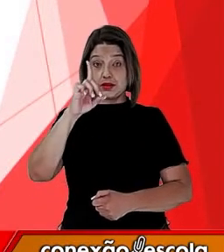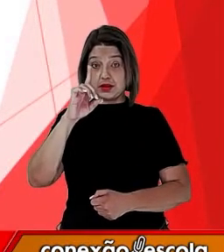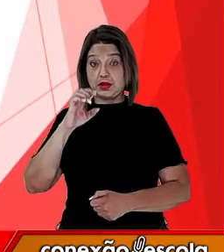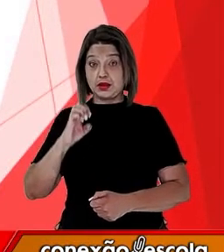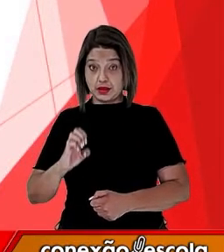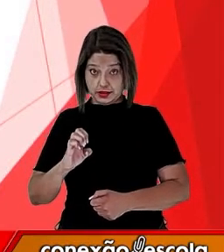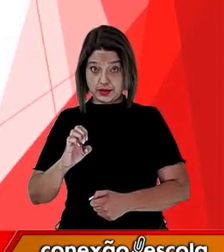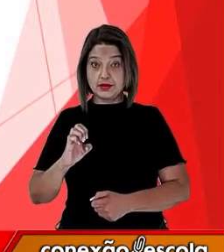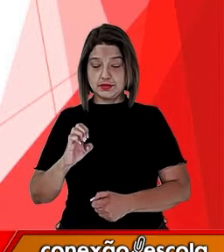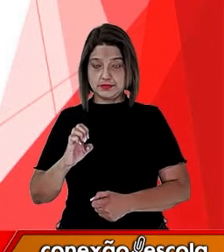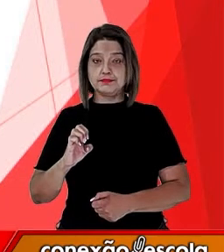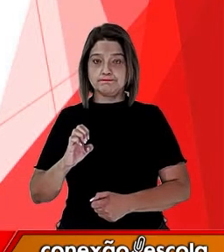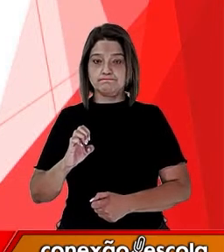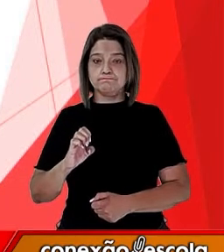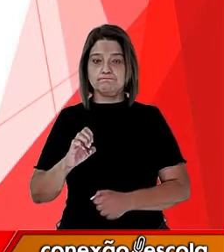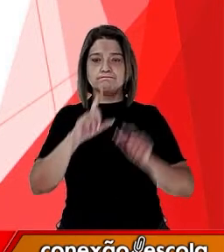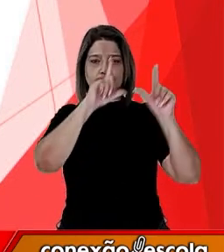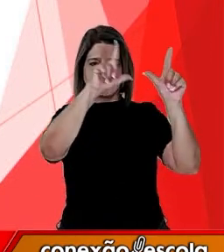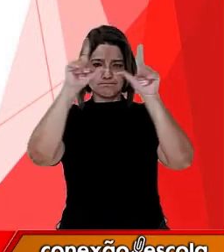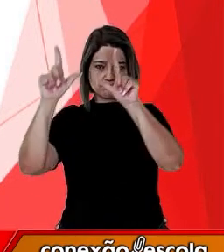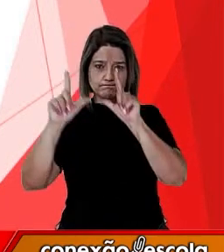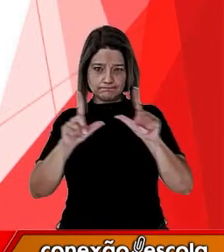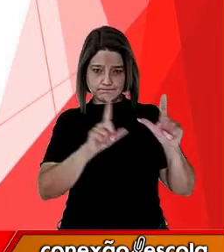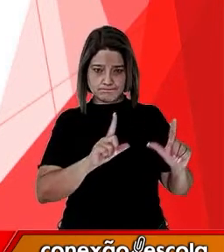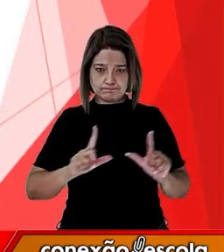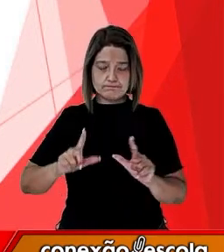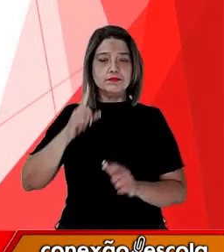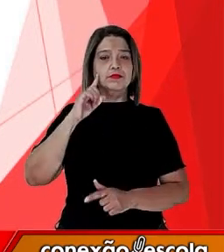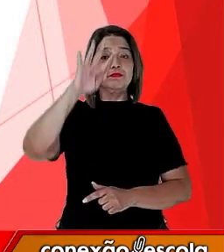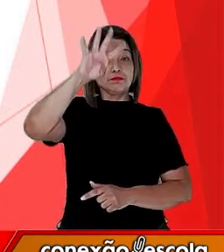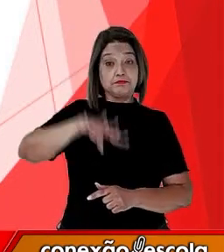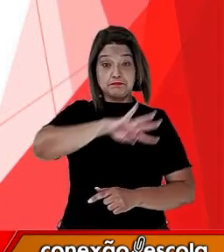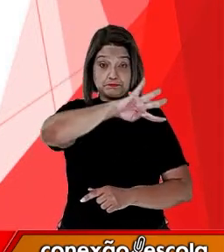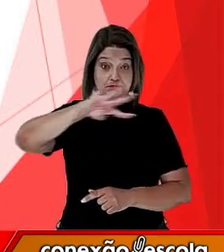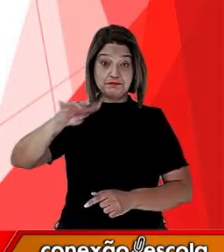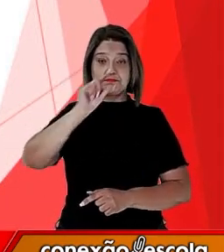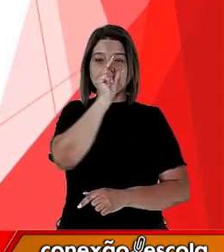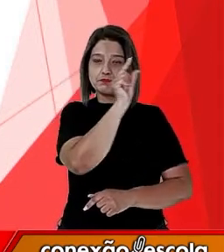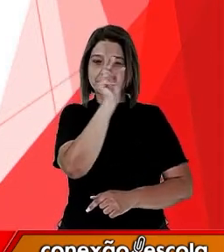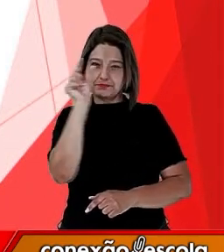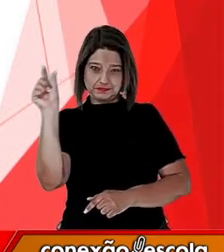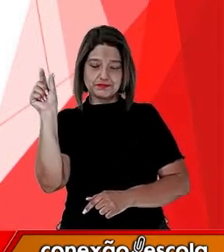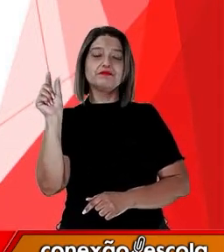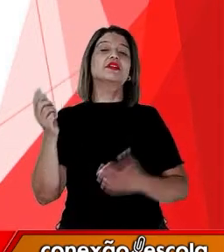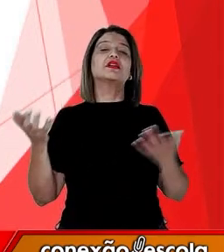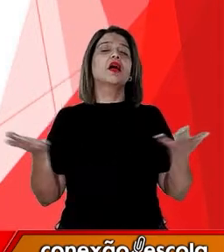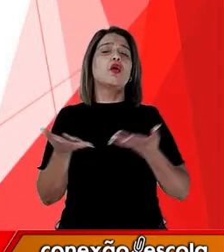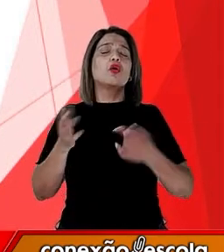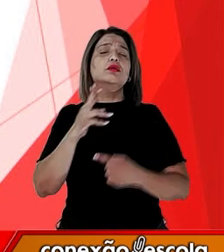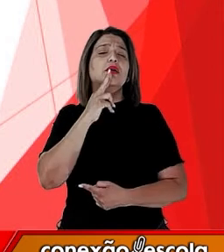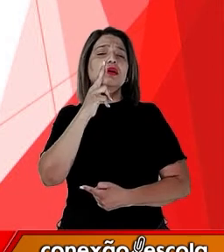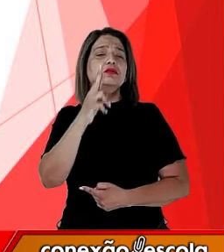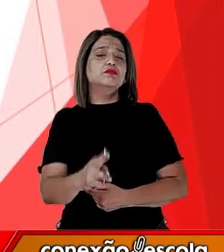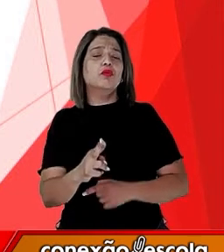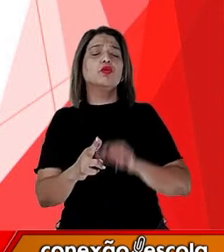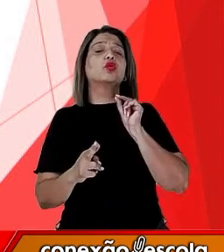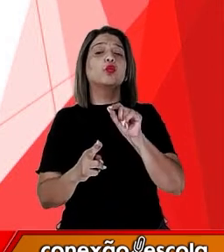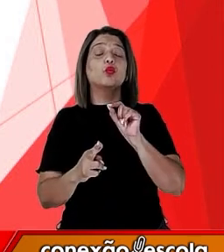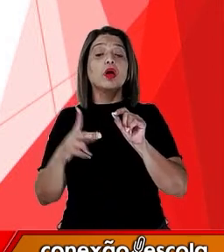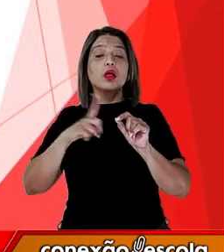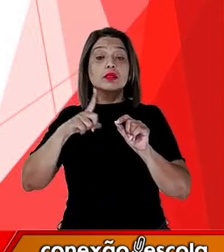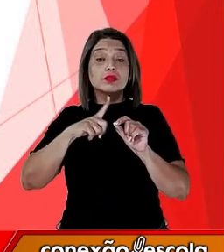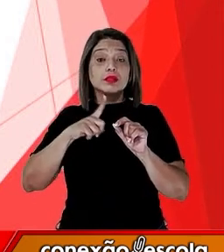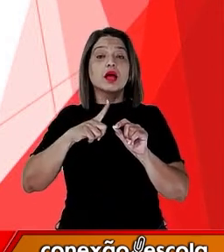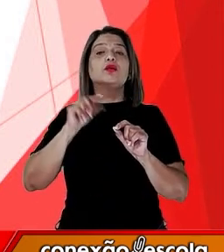e figura E, na malha quadriculada abaixo. Em seguida, responda qual figura é